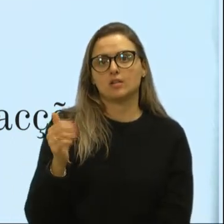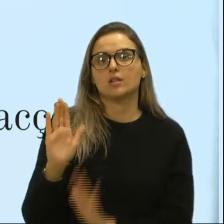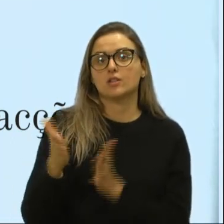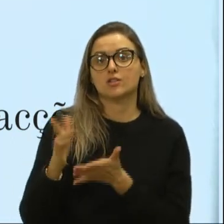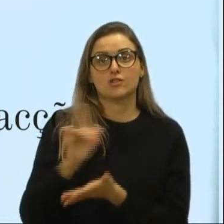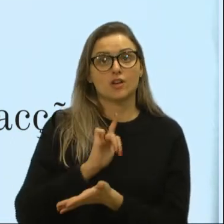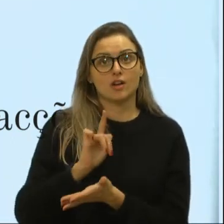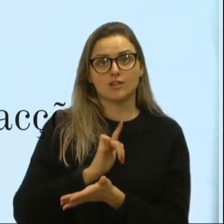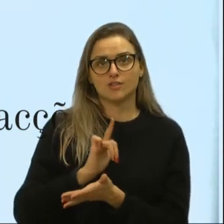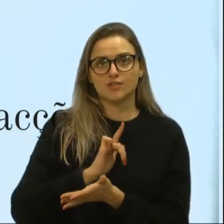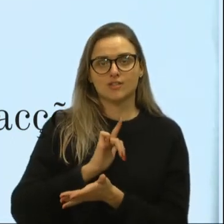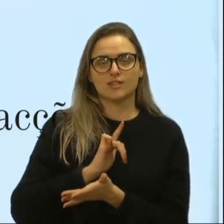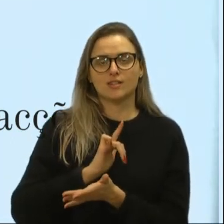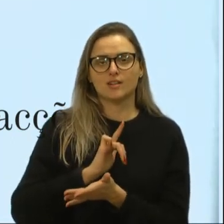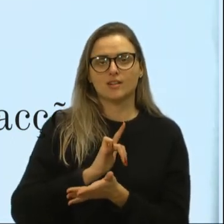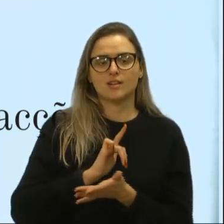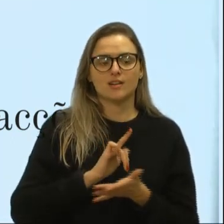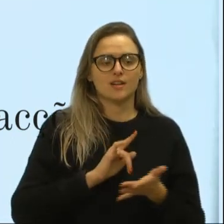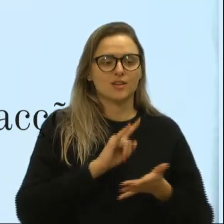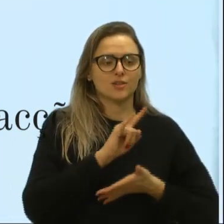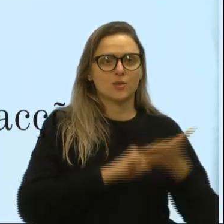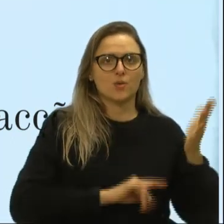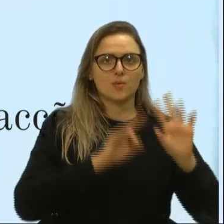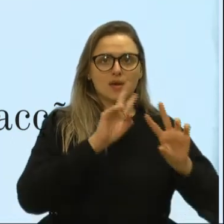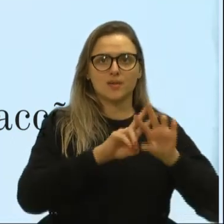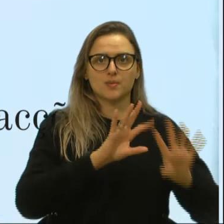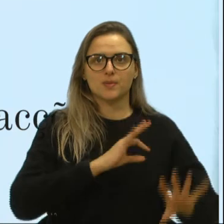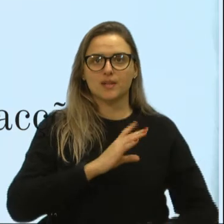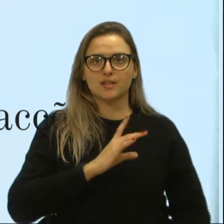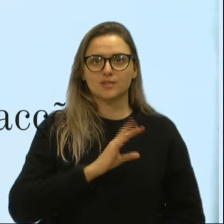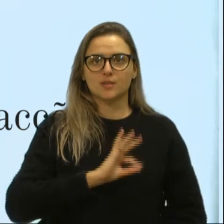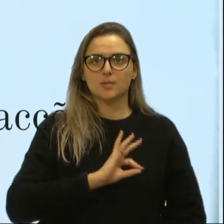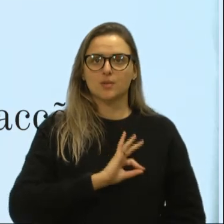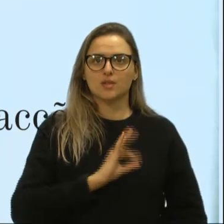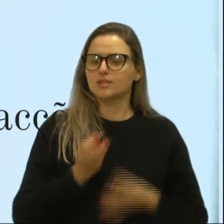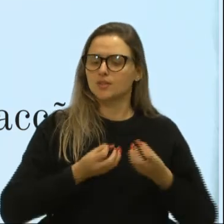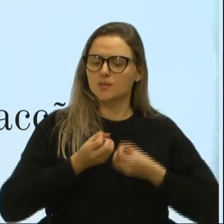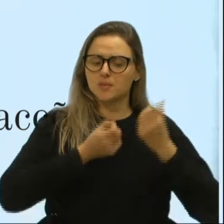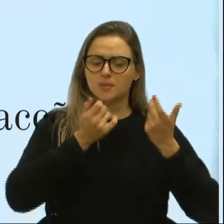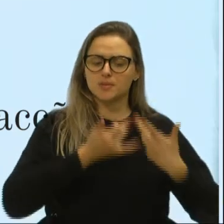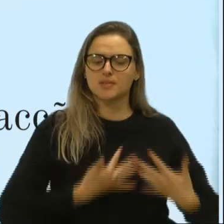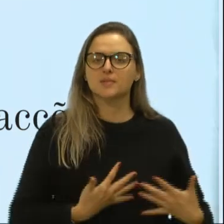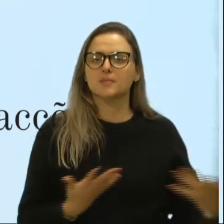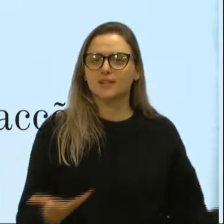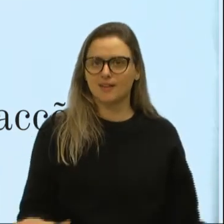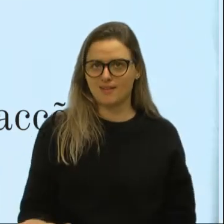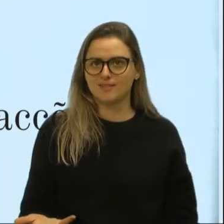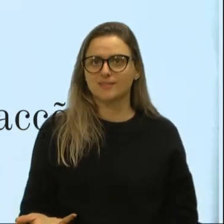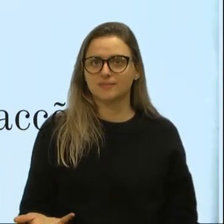ocorrência policial. Quem explica isso para uma família? Né?